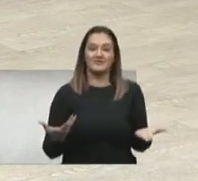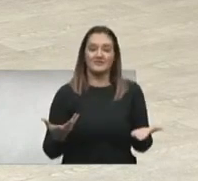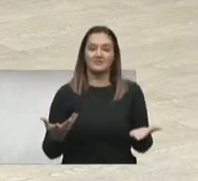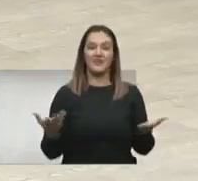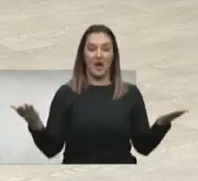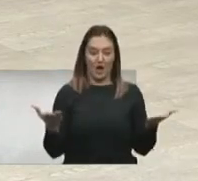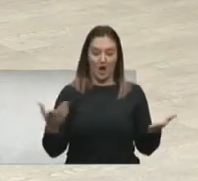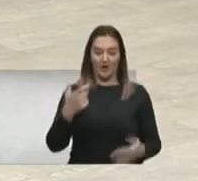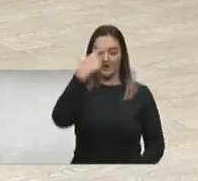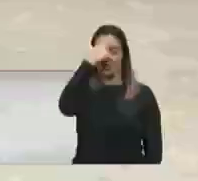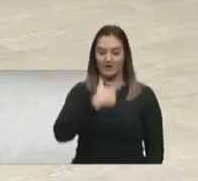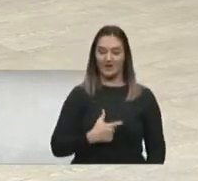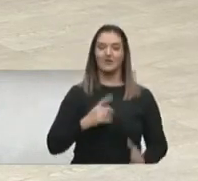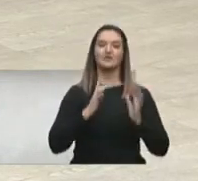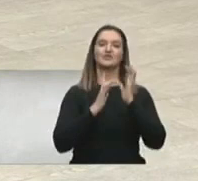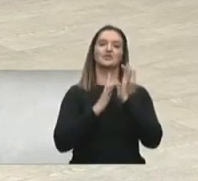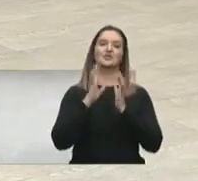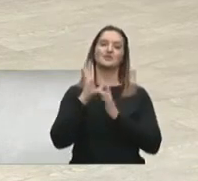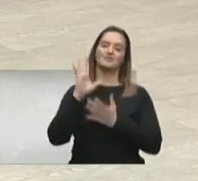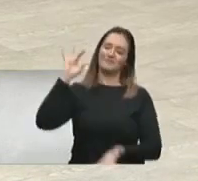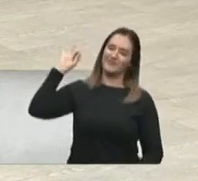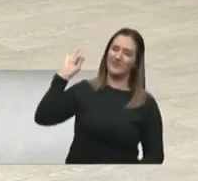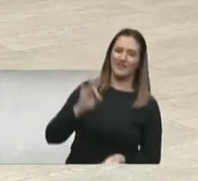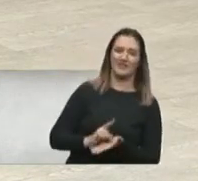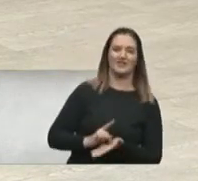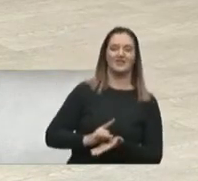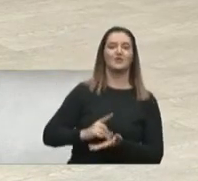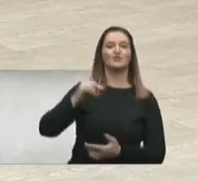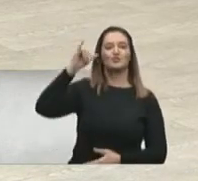vem Jesus, que é o verdadeiro ungido.